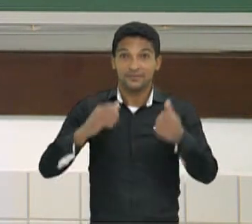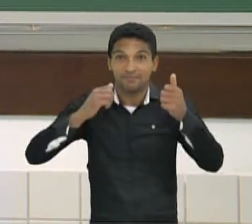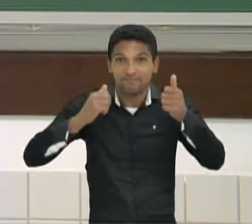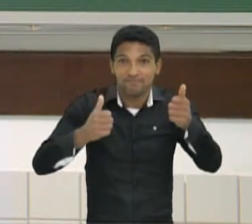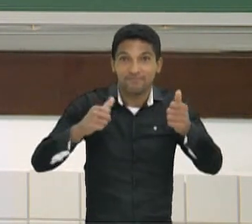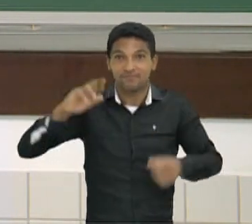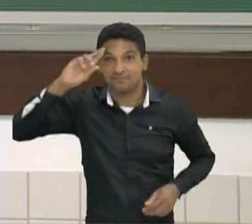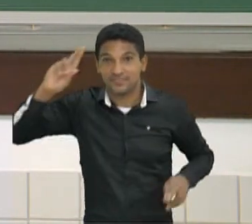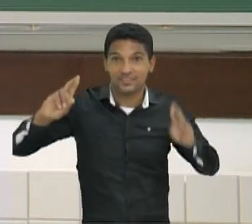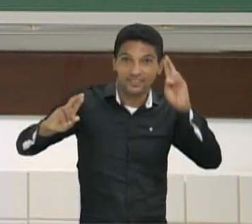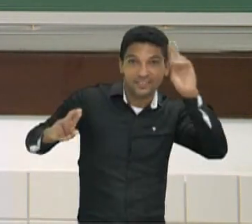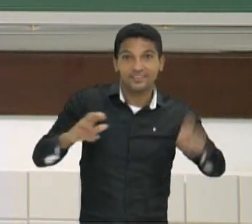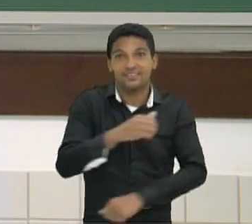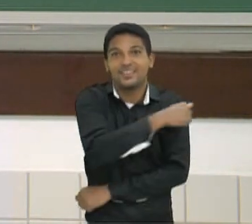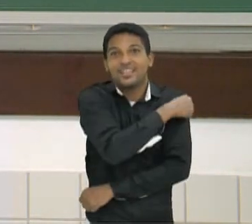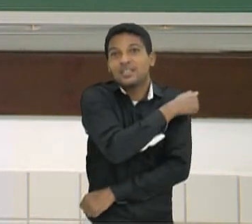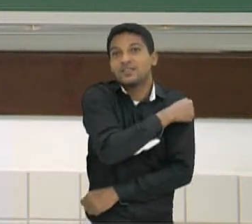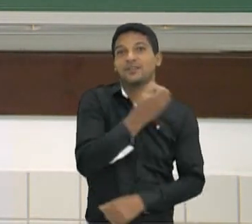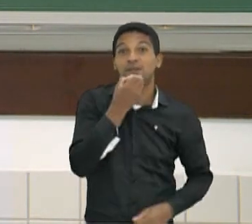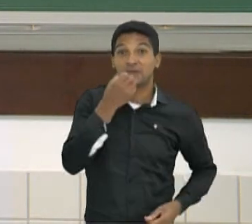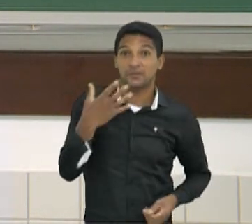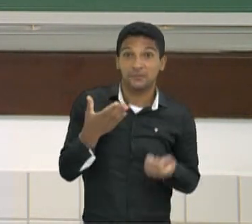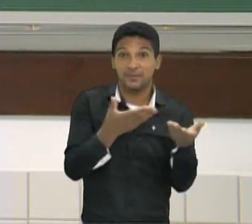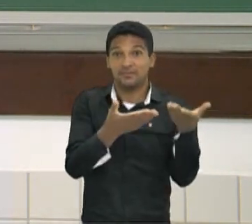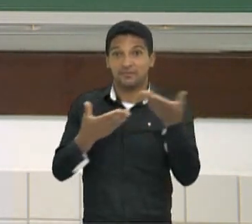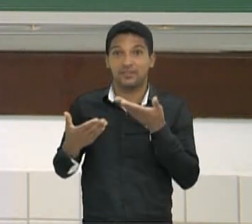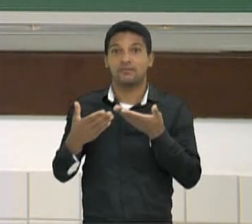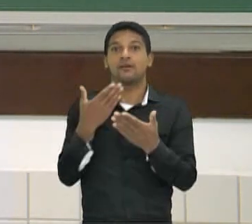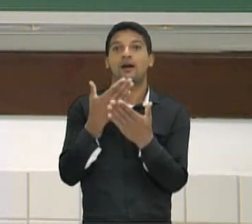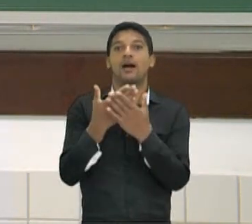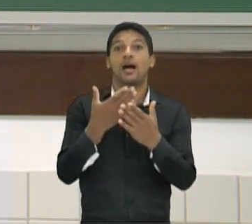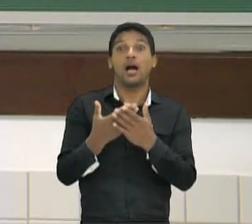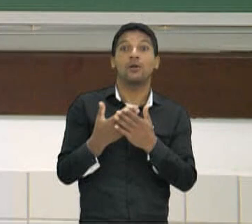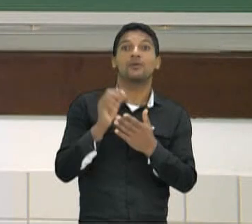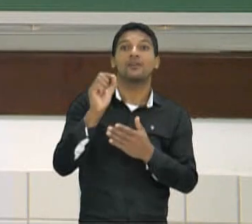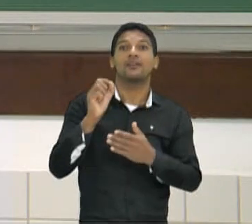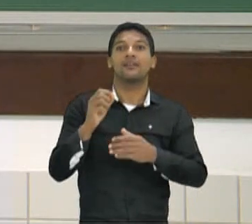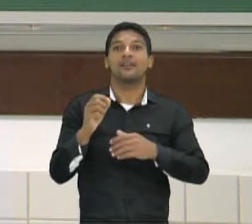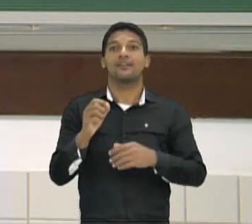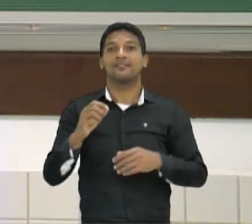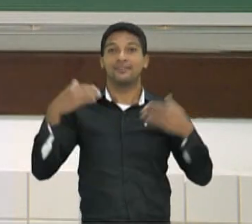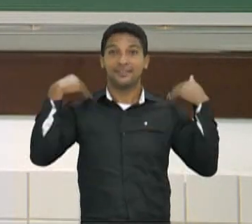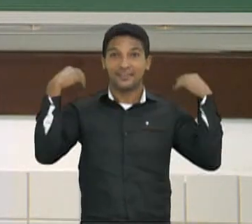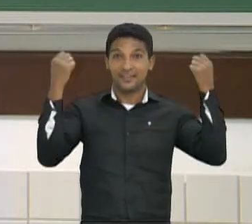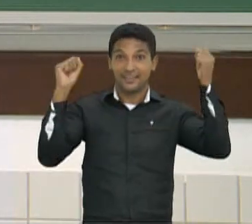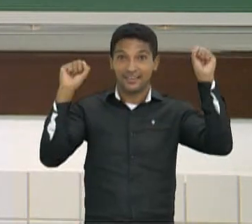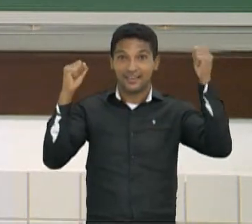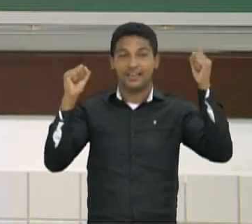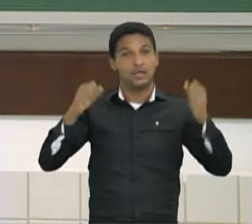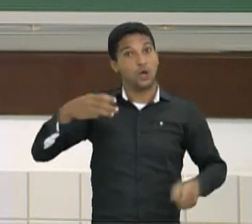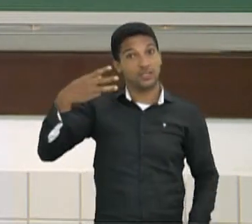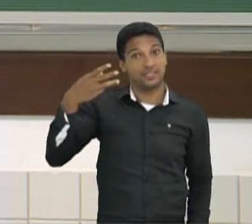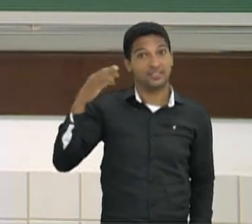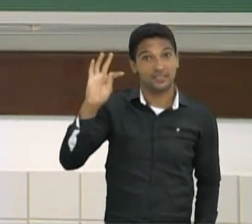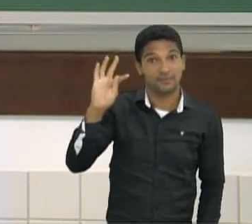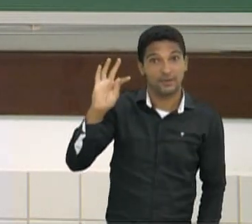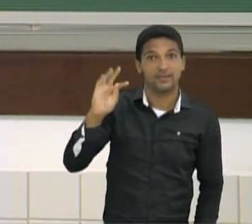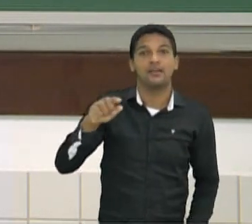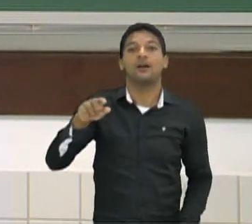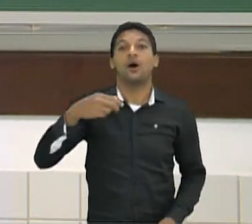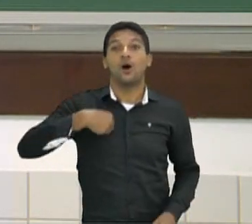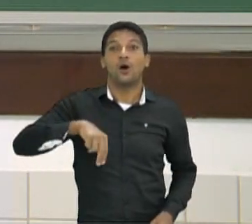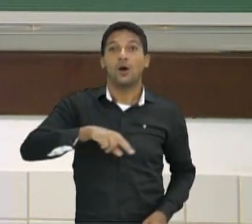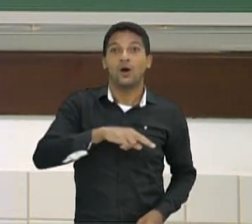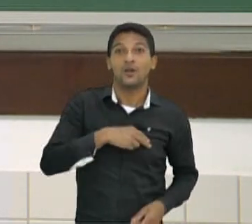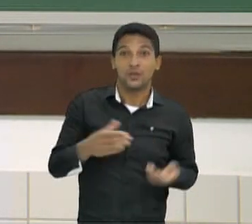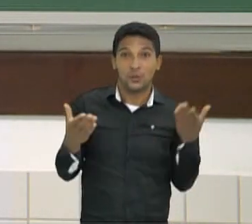Senhoras e senhores, bem-vindos para a nossa aula de Educação Física. Estamos no terceiro trimestre, como vocês bem sabem, né? Então estamos numa dinâmica